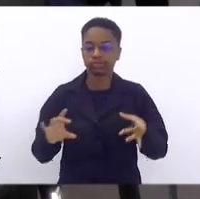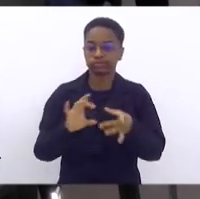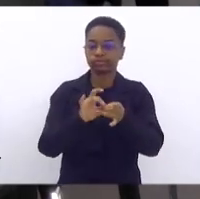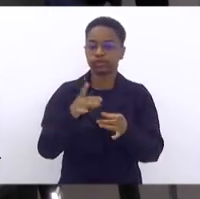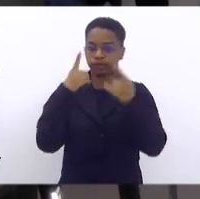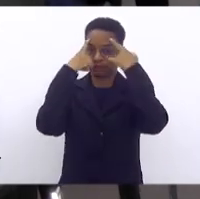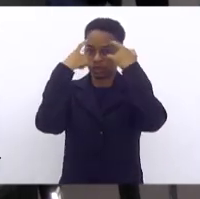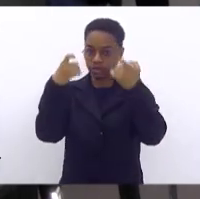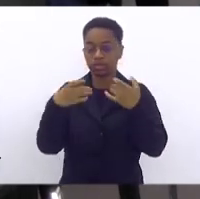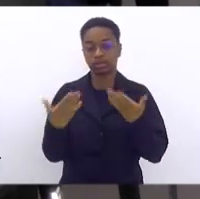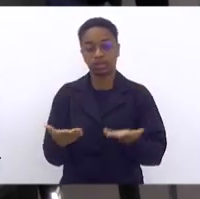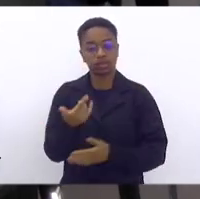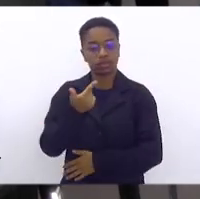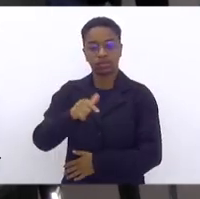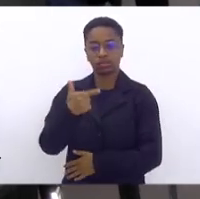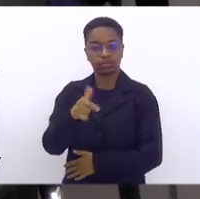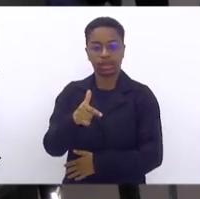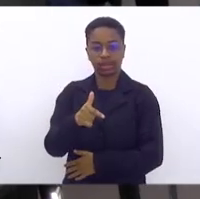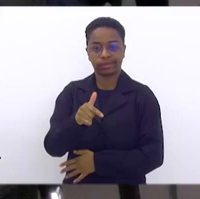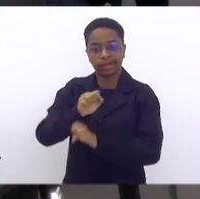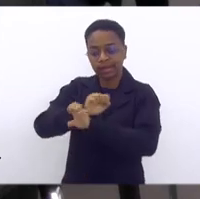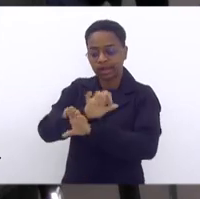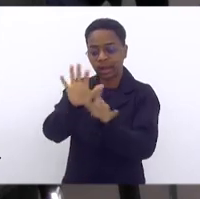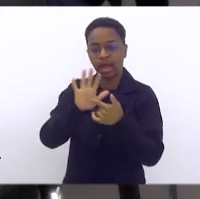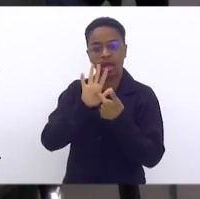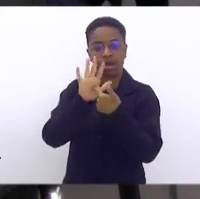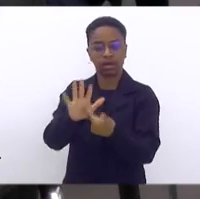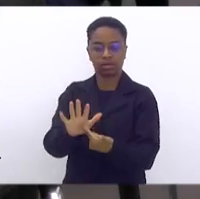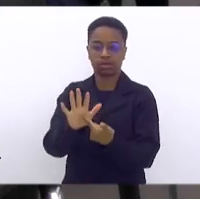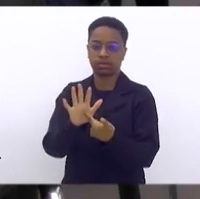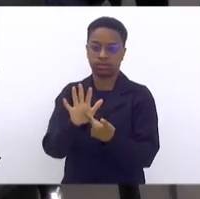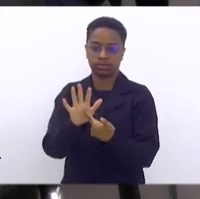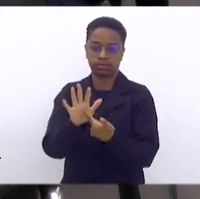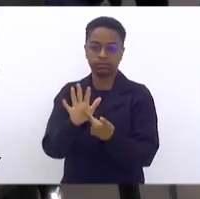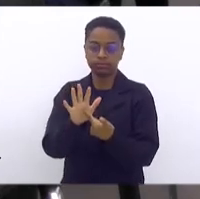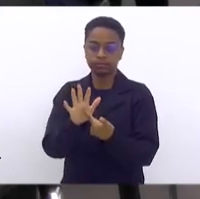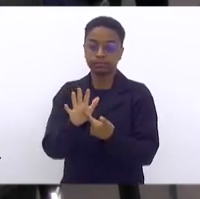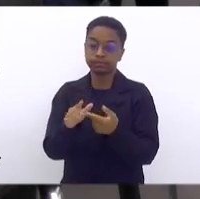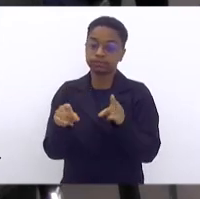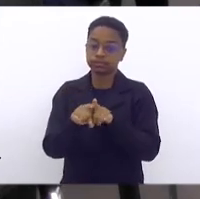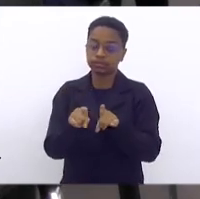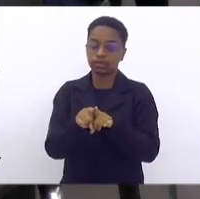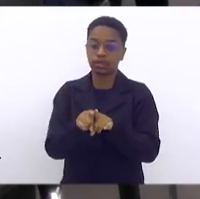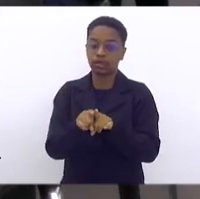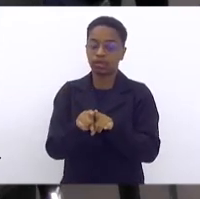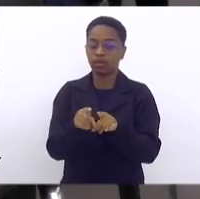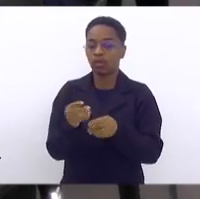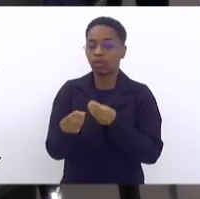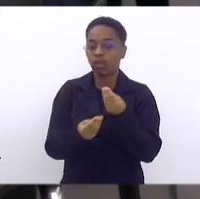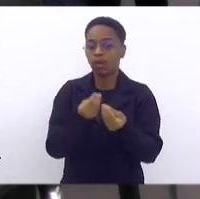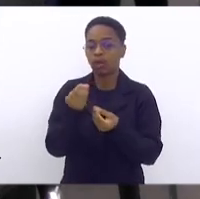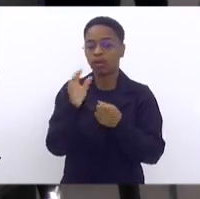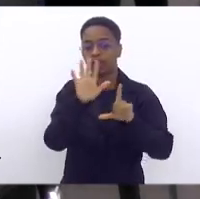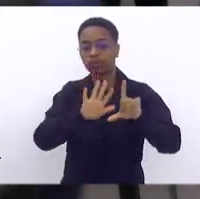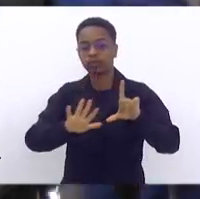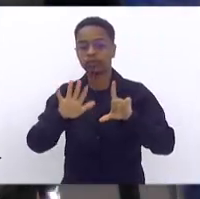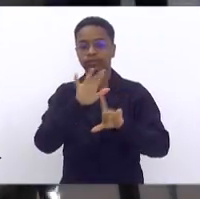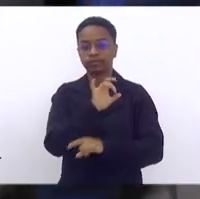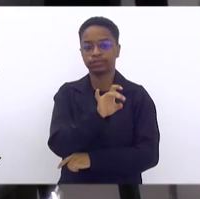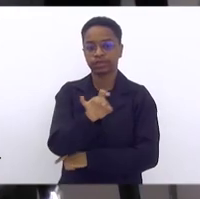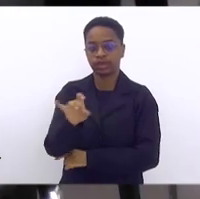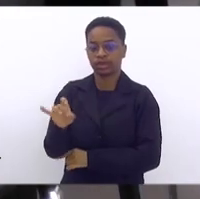Então, também não existe muita clareza nesse sentido. E o próprio modo como as plataformas